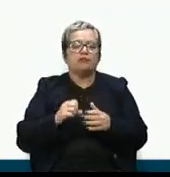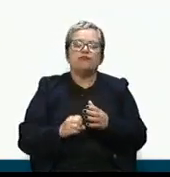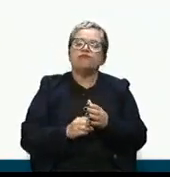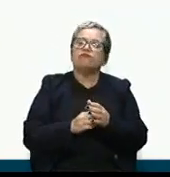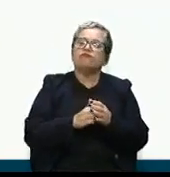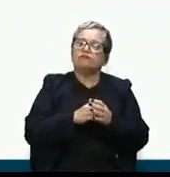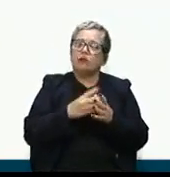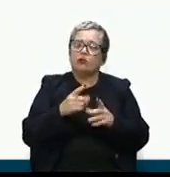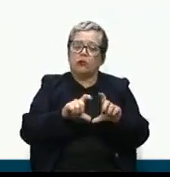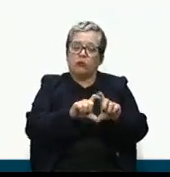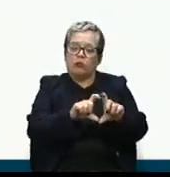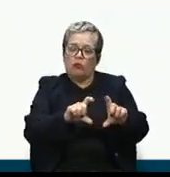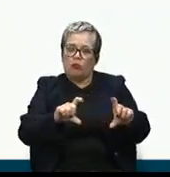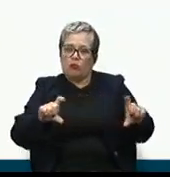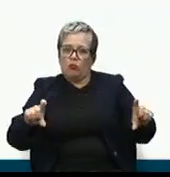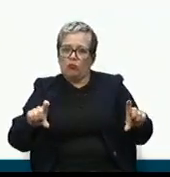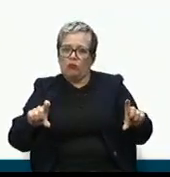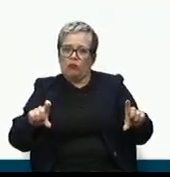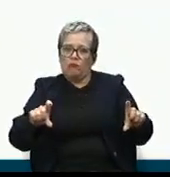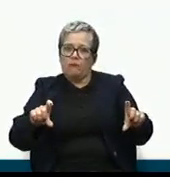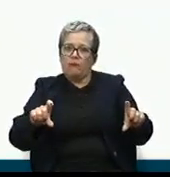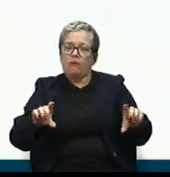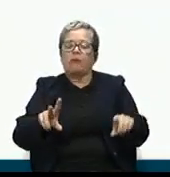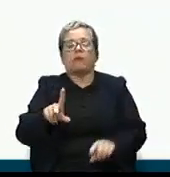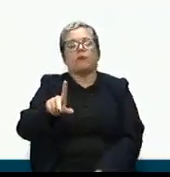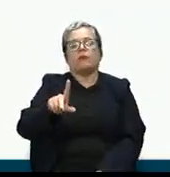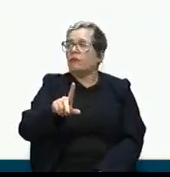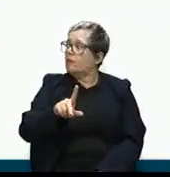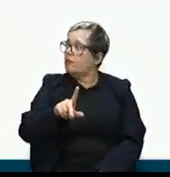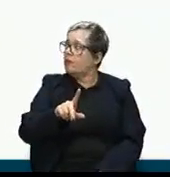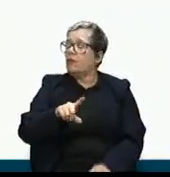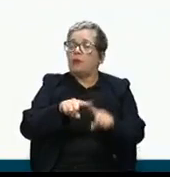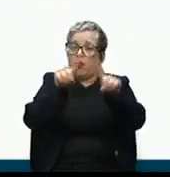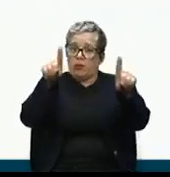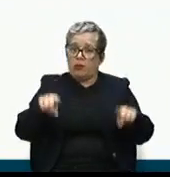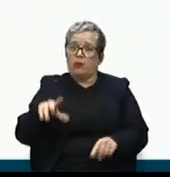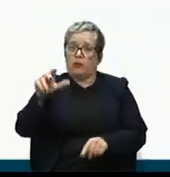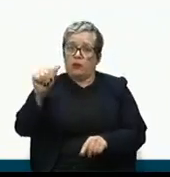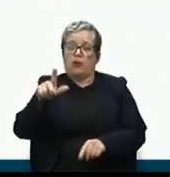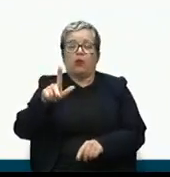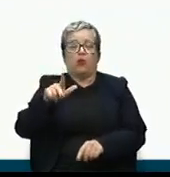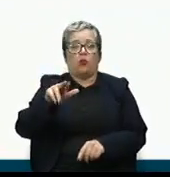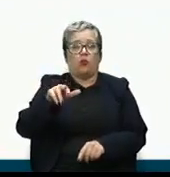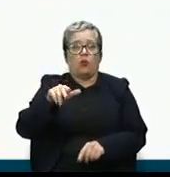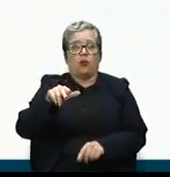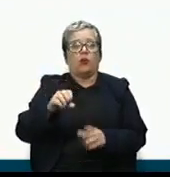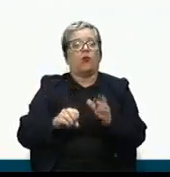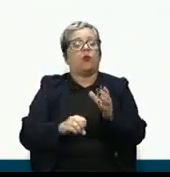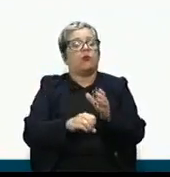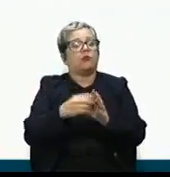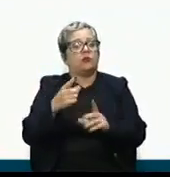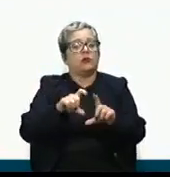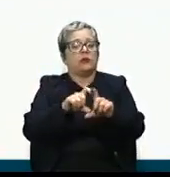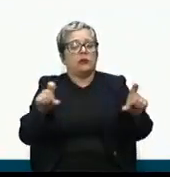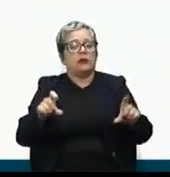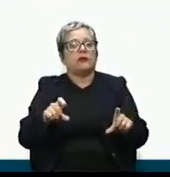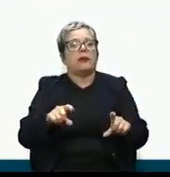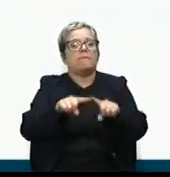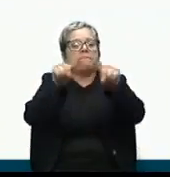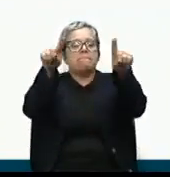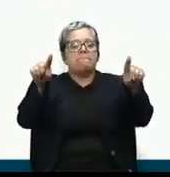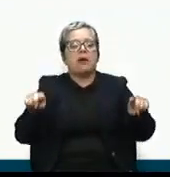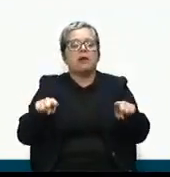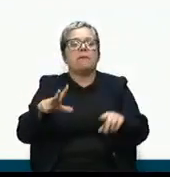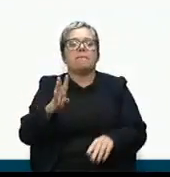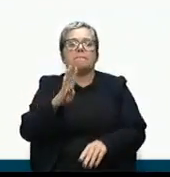quantidade de linhas igual da matriz A igual à quantidade de linhas da matriz B e